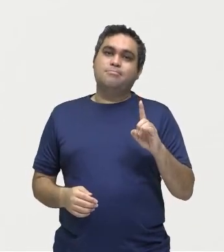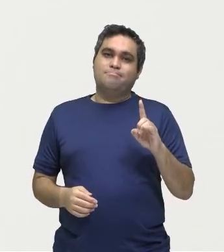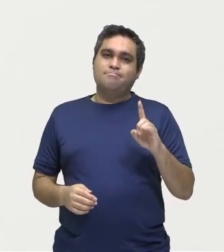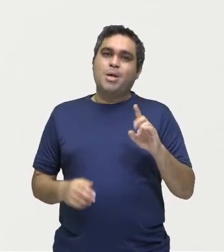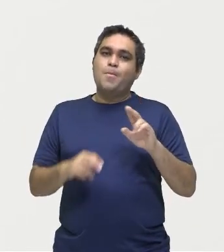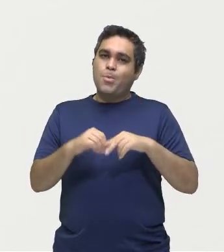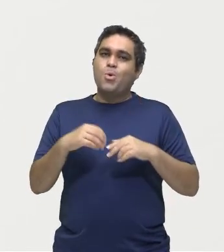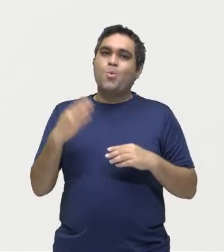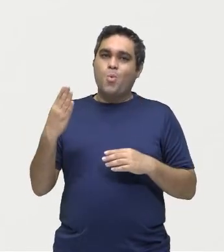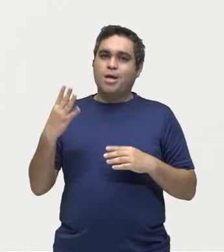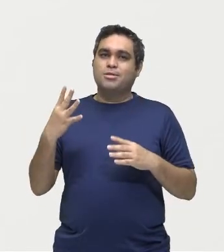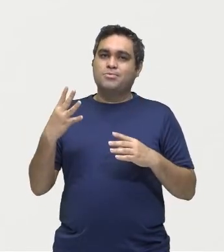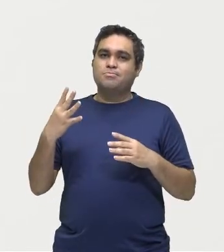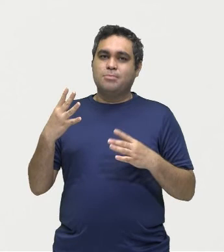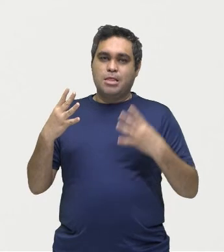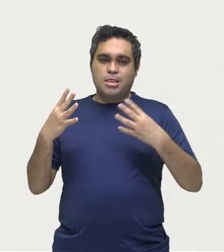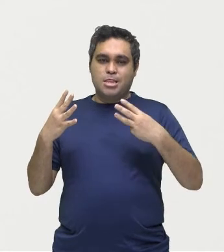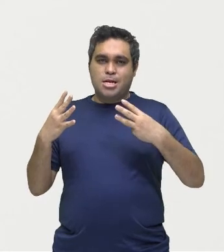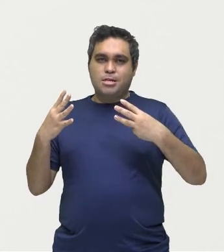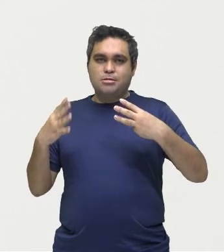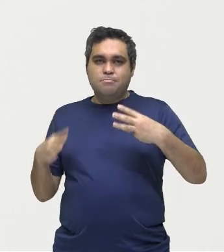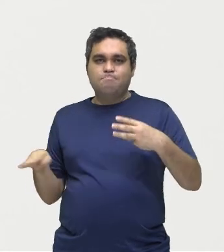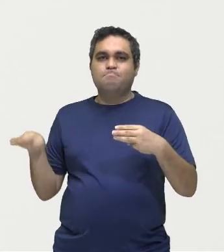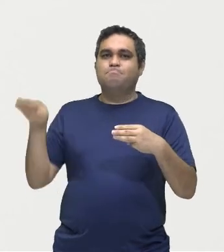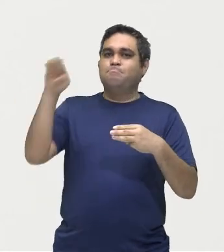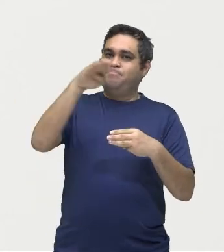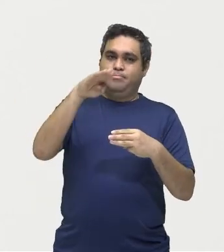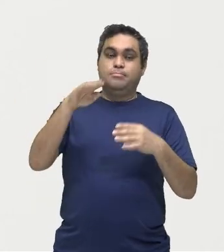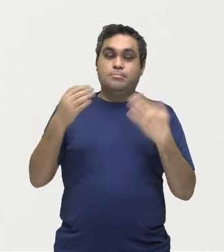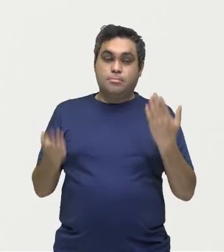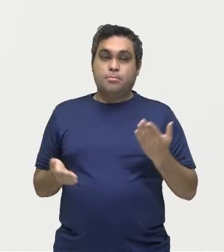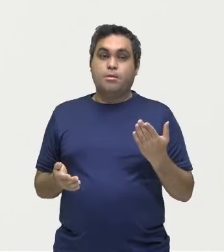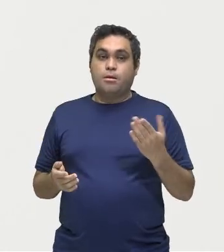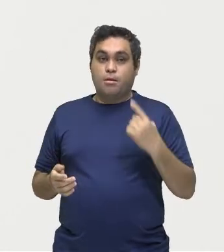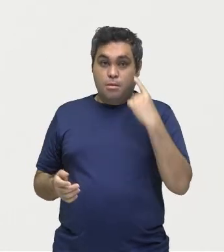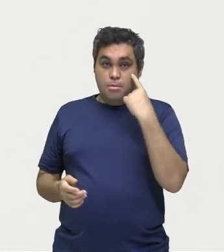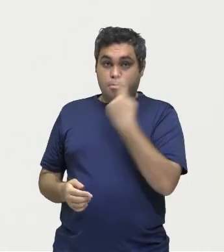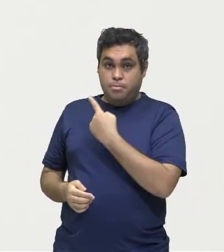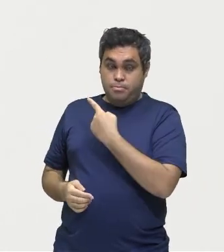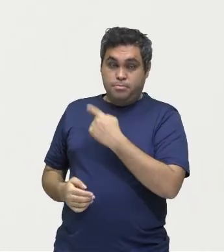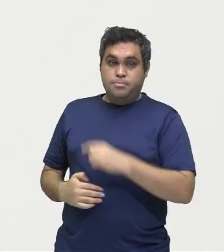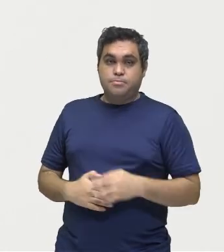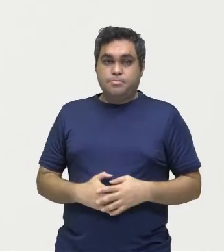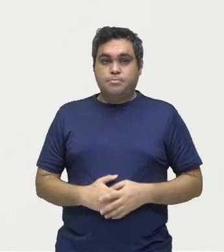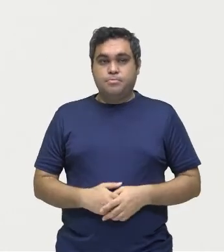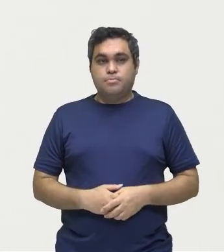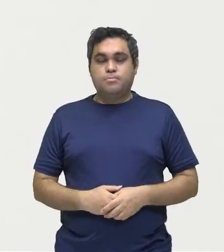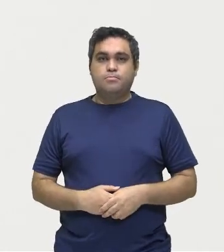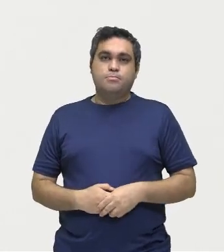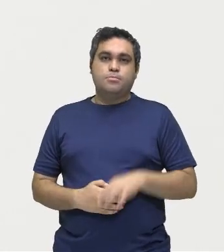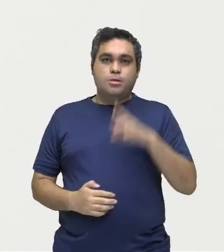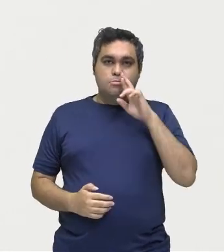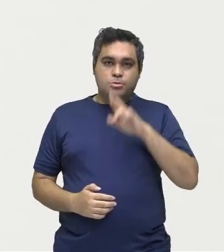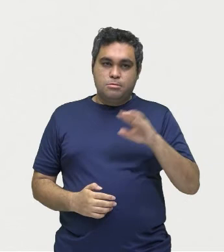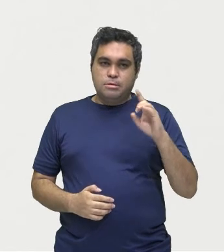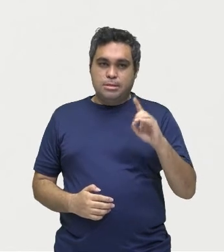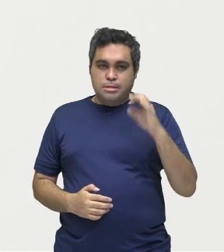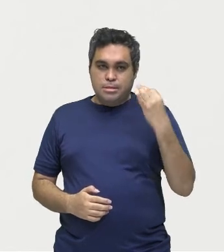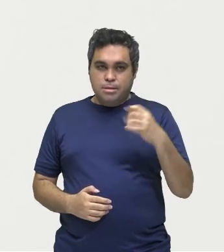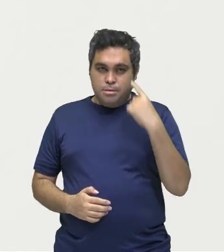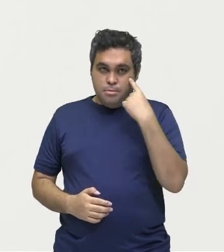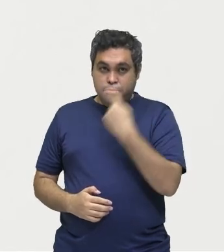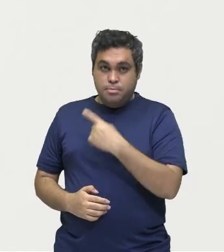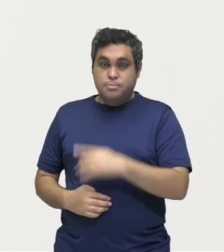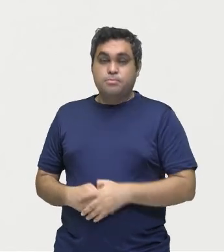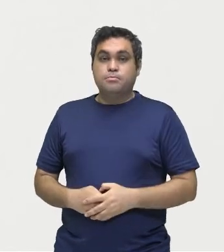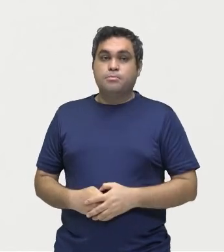né? Aqui nós temos a nosso gabarito, informando aqui a alternativa correta, a letra D.